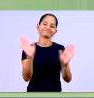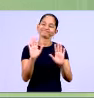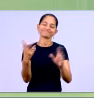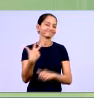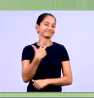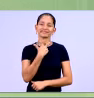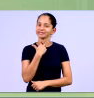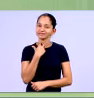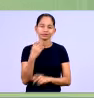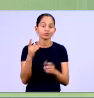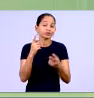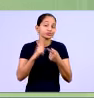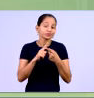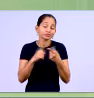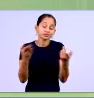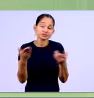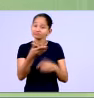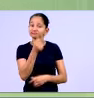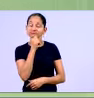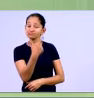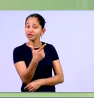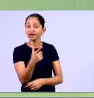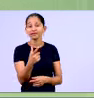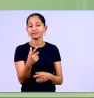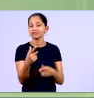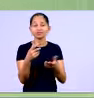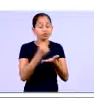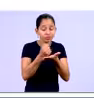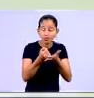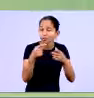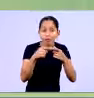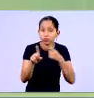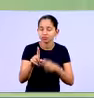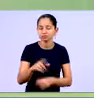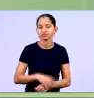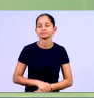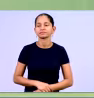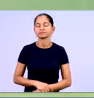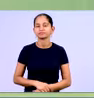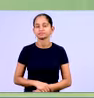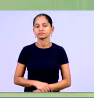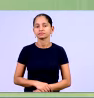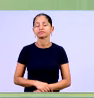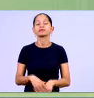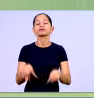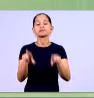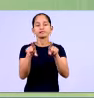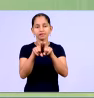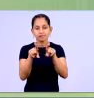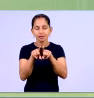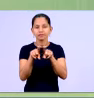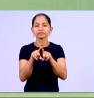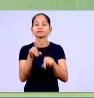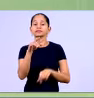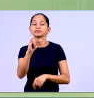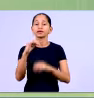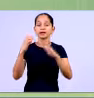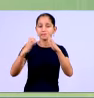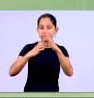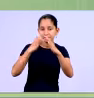ser considerada ME ou EPP, não poderá ser enquadrada. Ainda, empresas